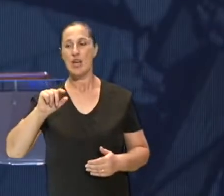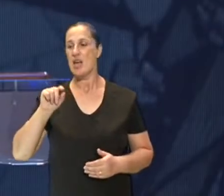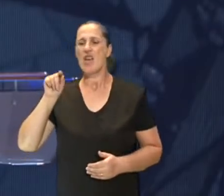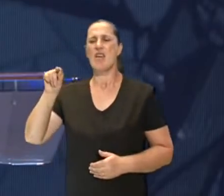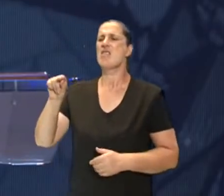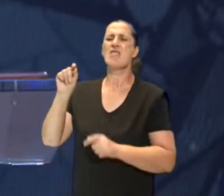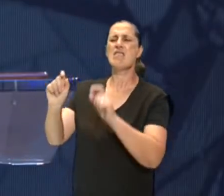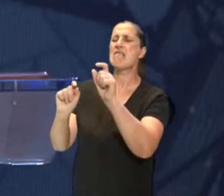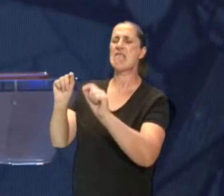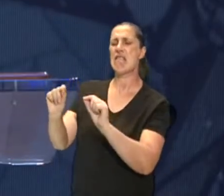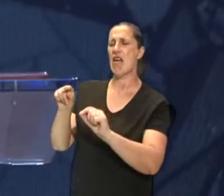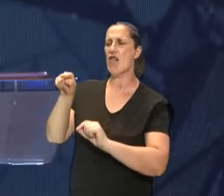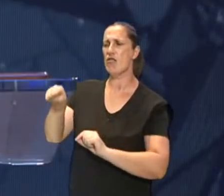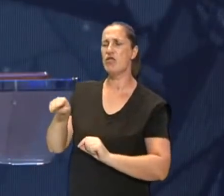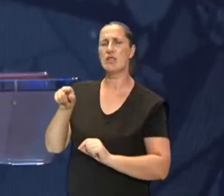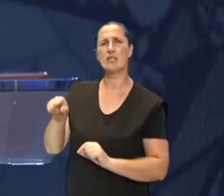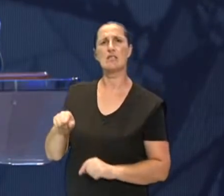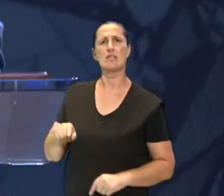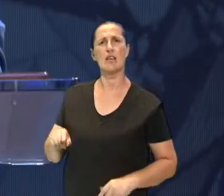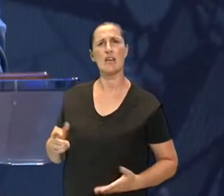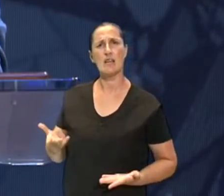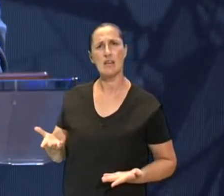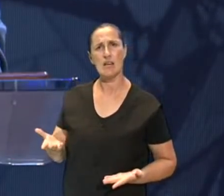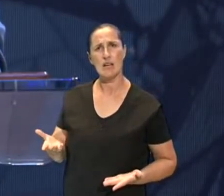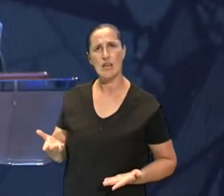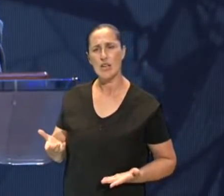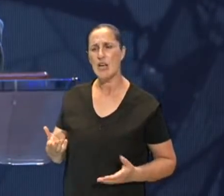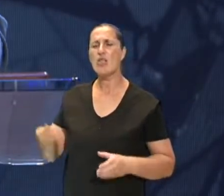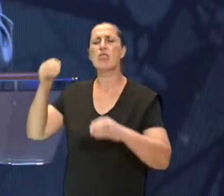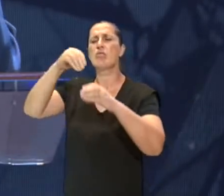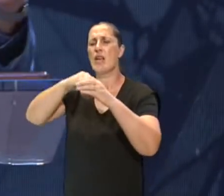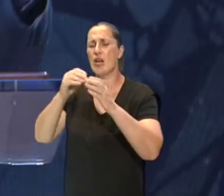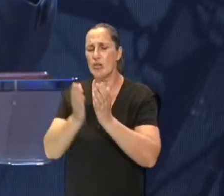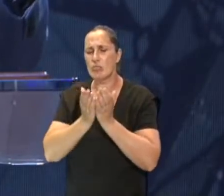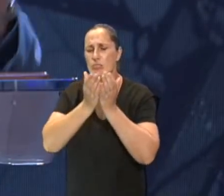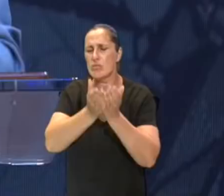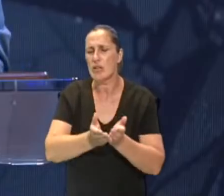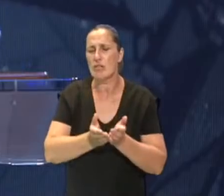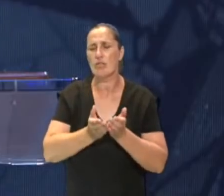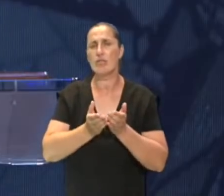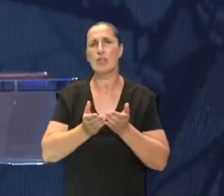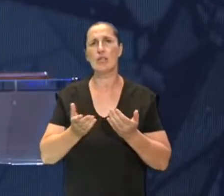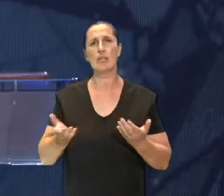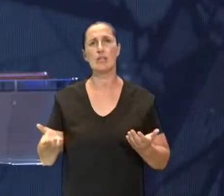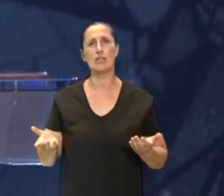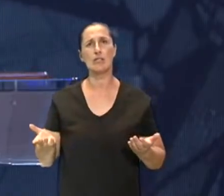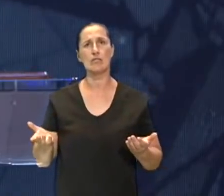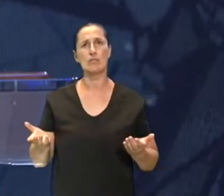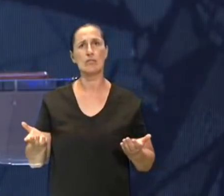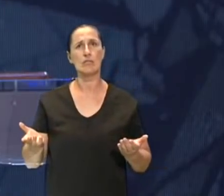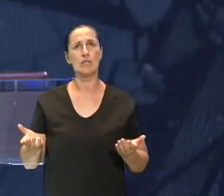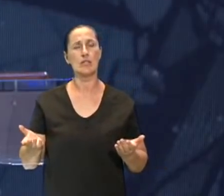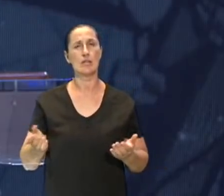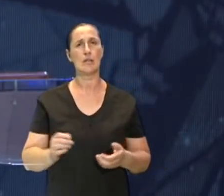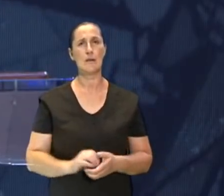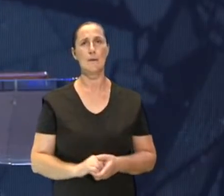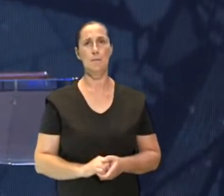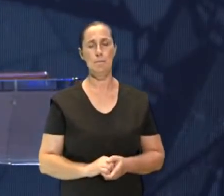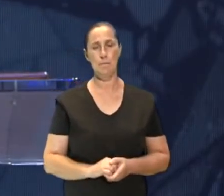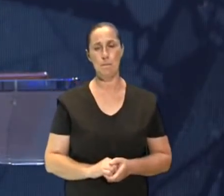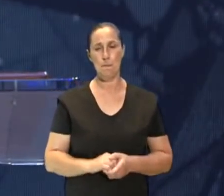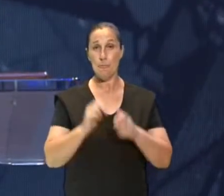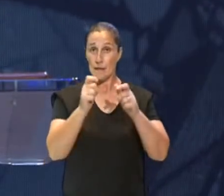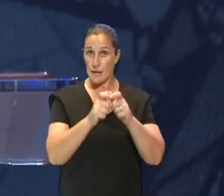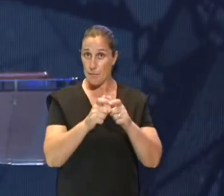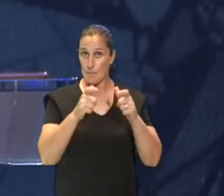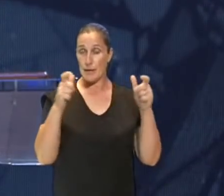a boca de Deus falando com esse profeta que estava fugindo da vontade de Deus. A